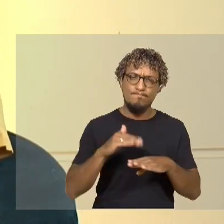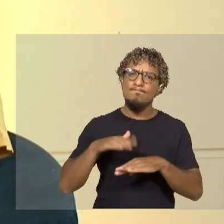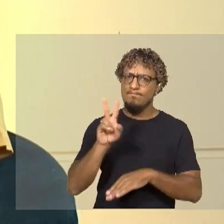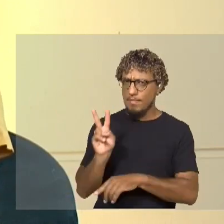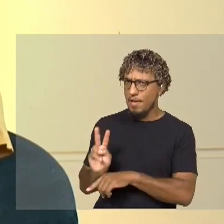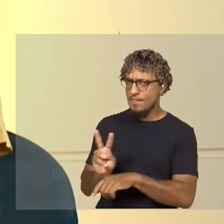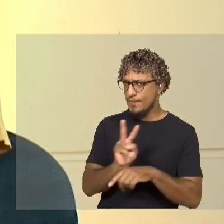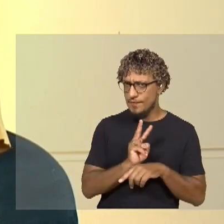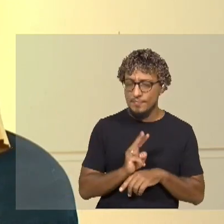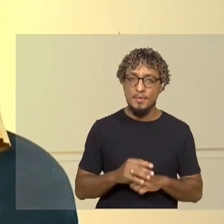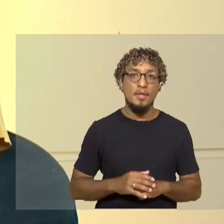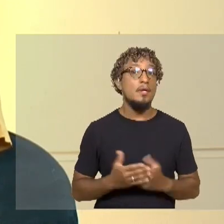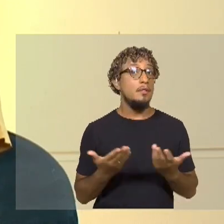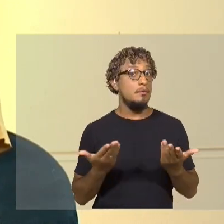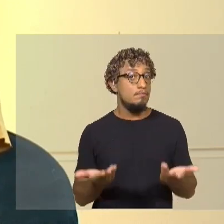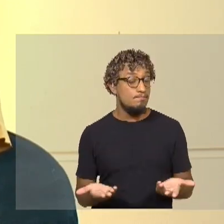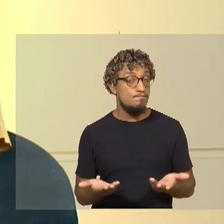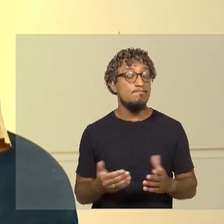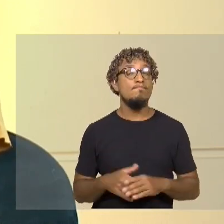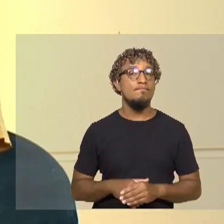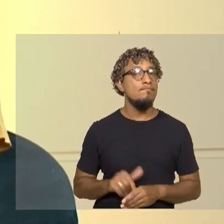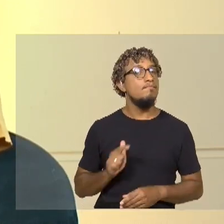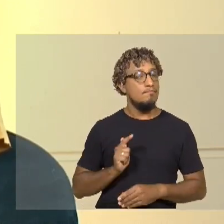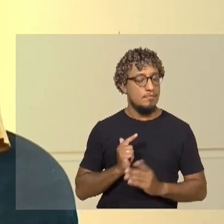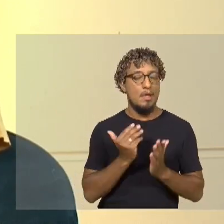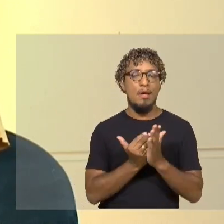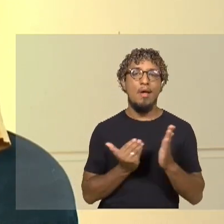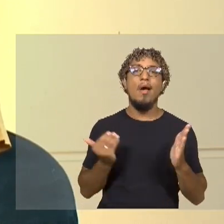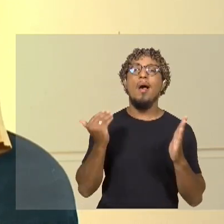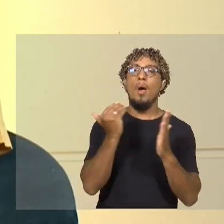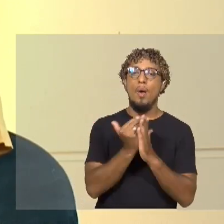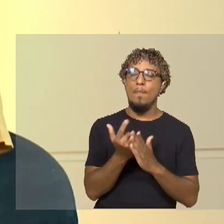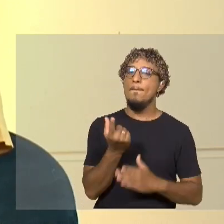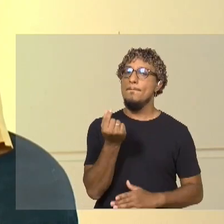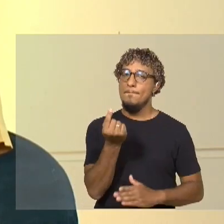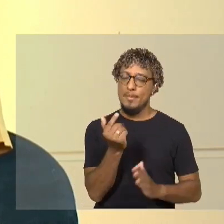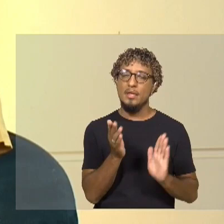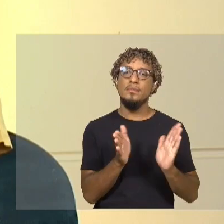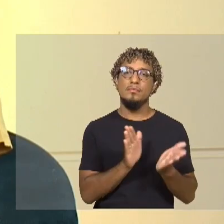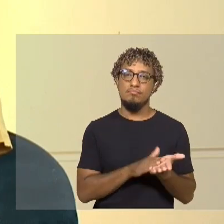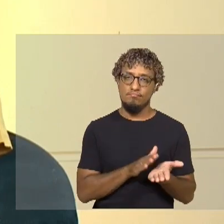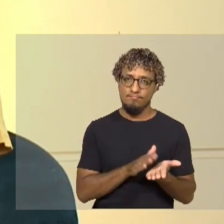fiscalização. Então, tende a haver um aumento no preço do produto,